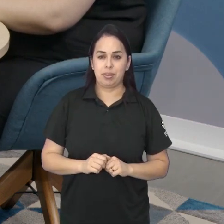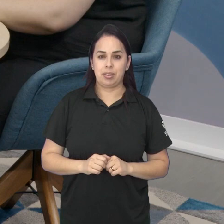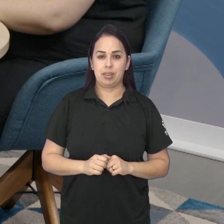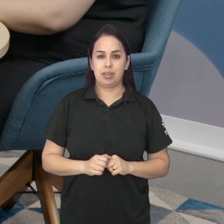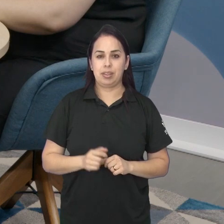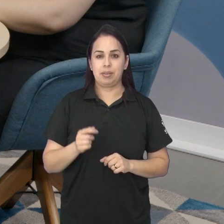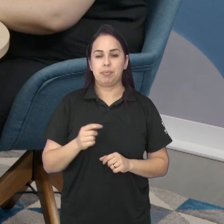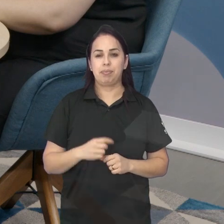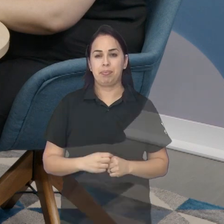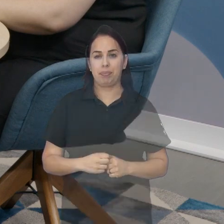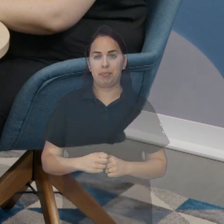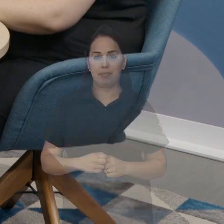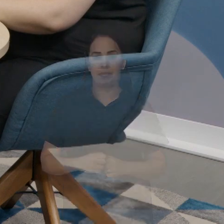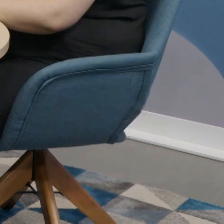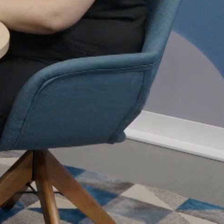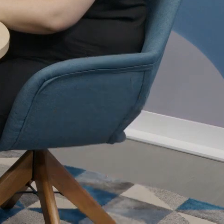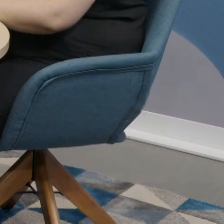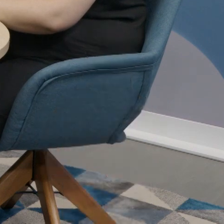chuvas. Voltamos já já.